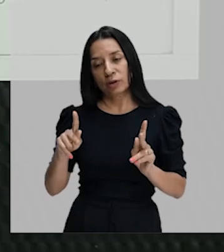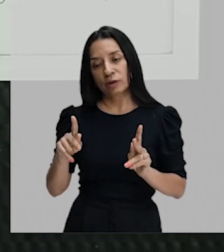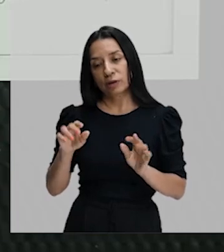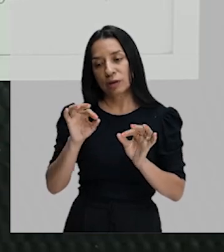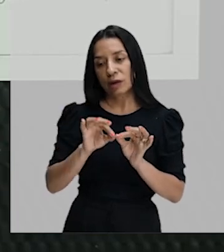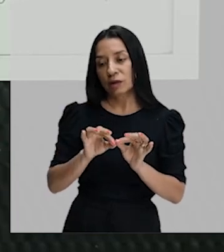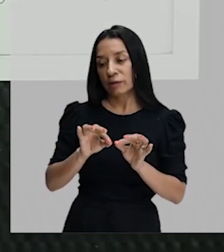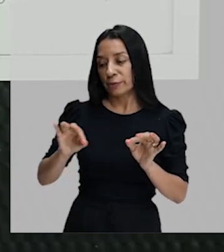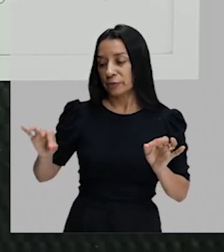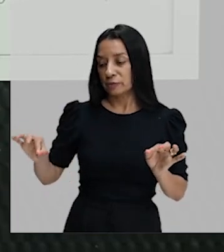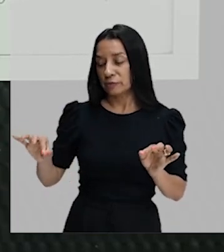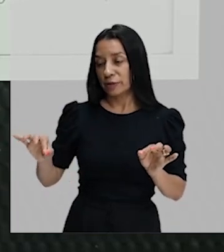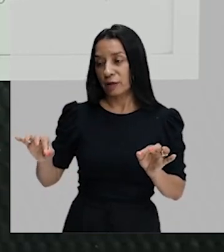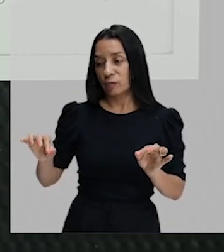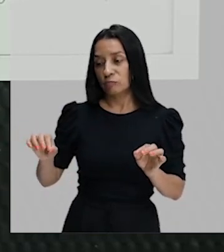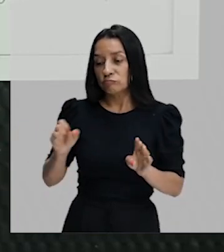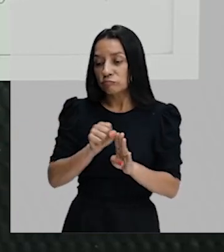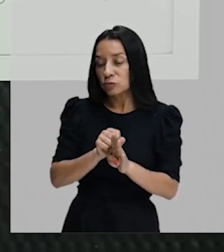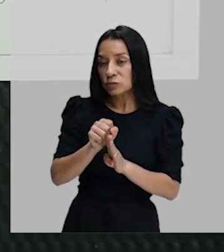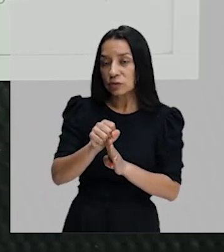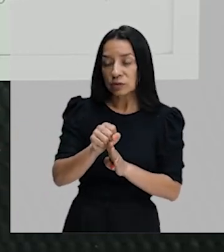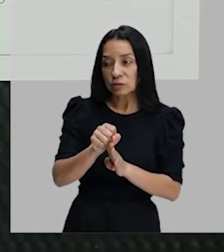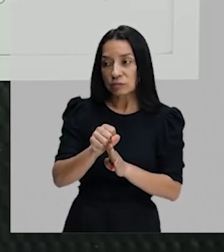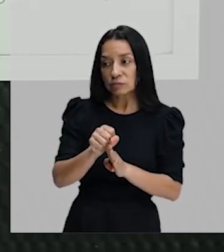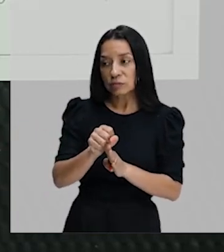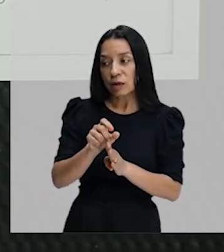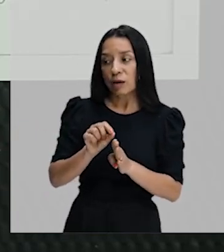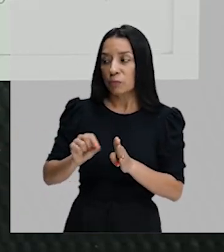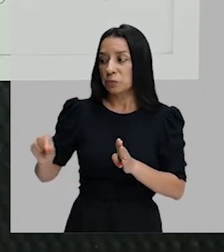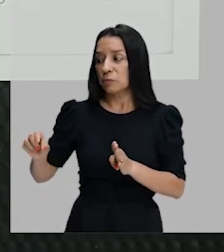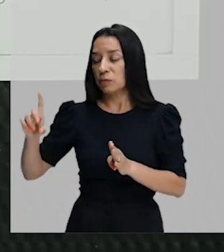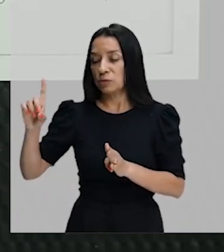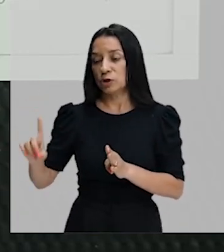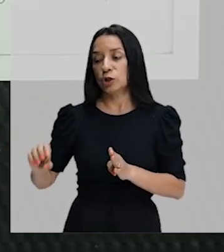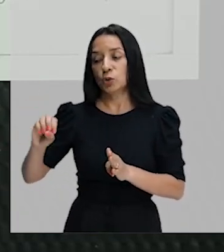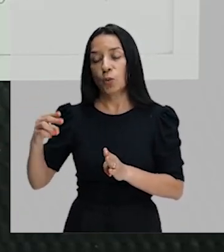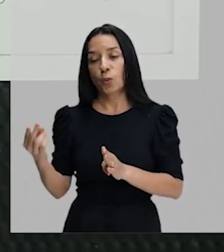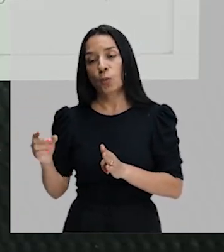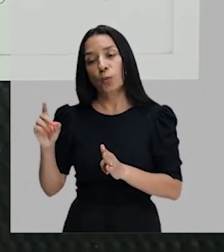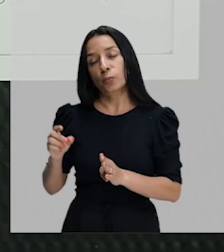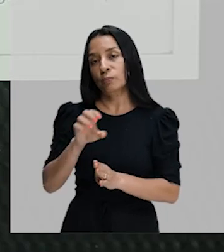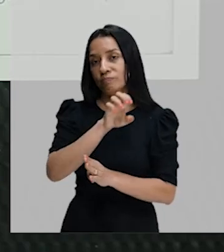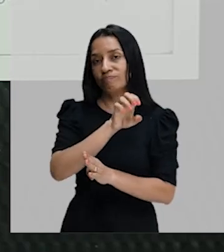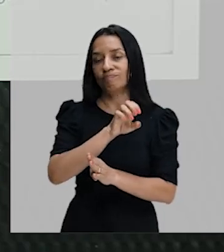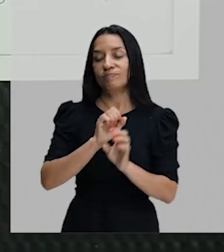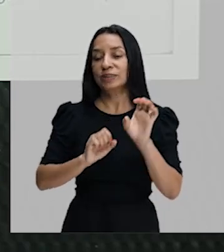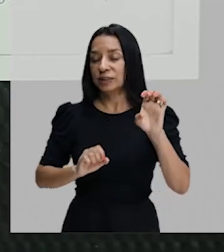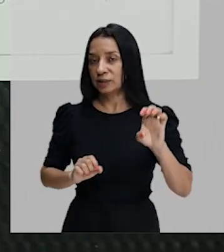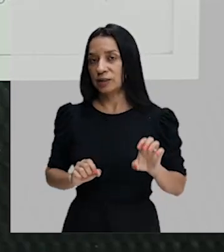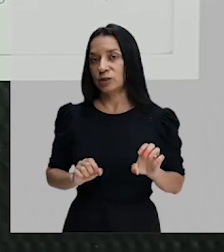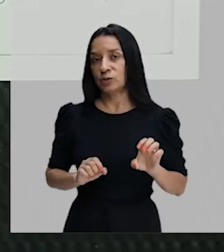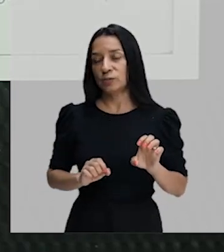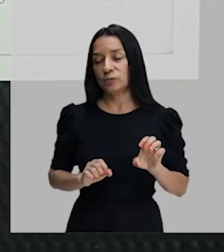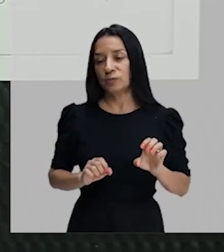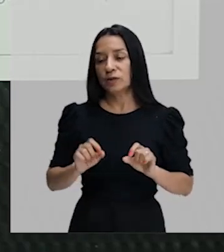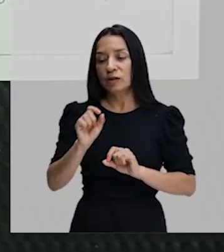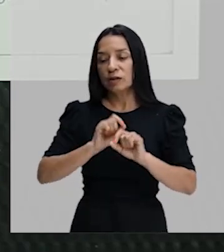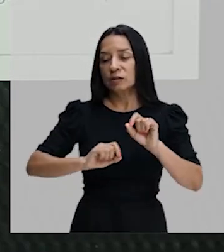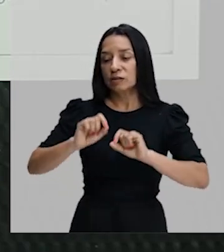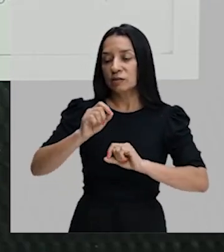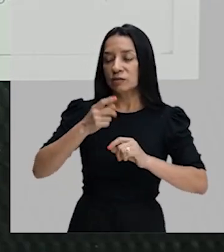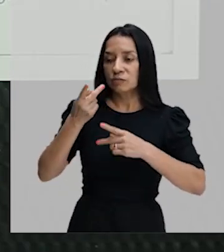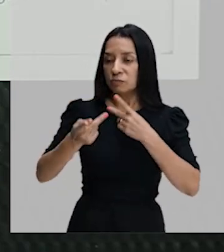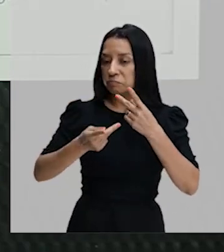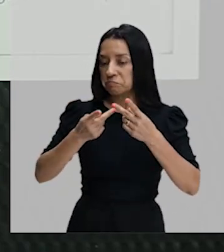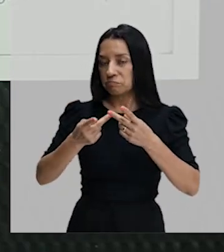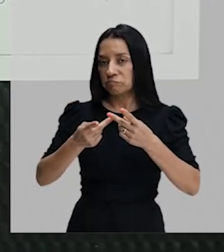o sentido? Ele vai apontar para a direita ou para a esquerda. Quem vai te dizer qual é o sentido vai ser o maior vetor da